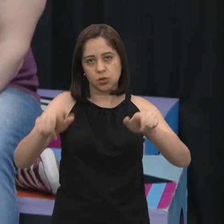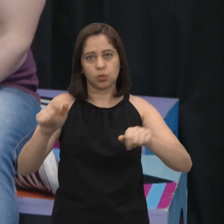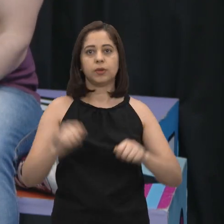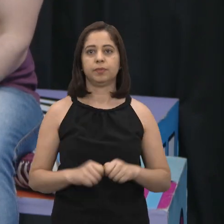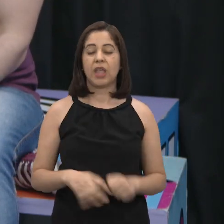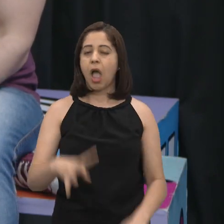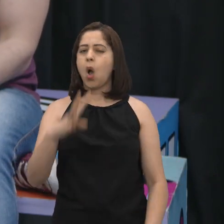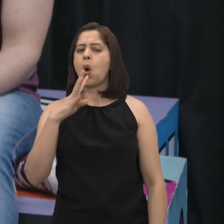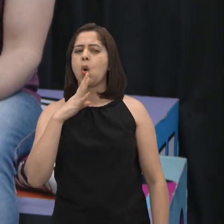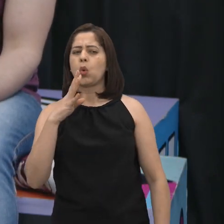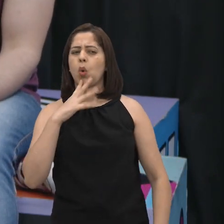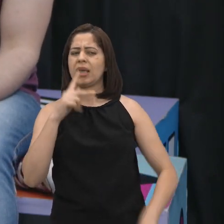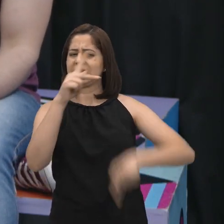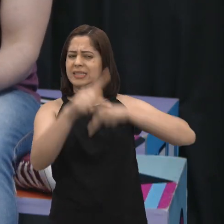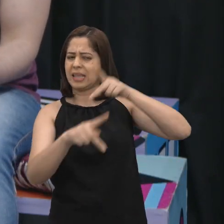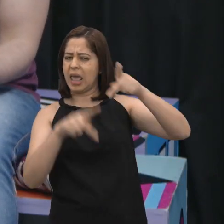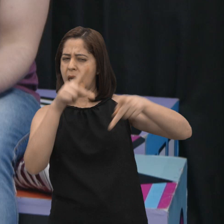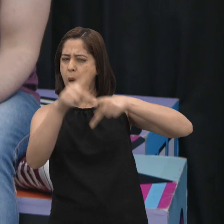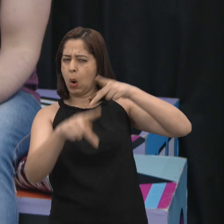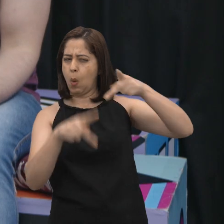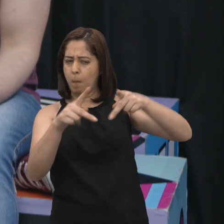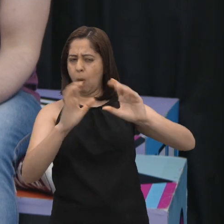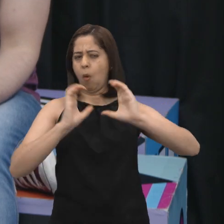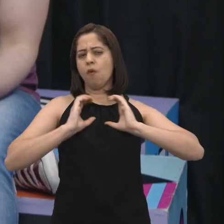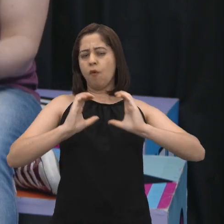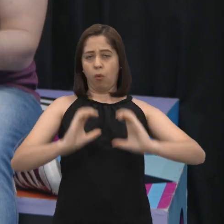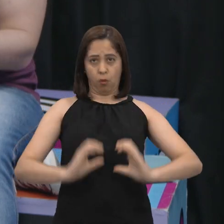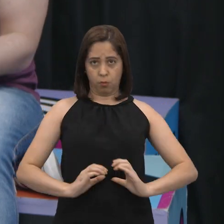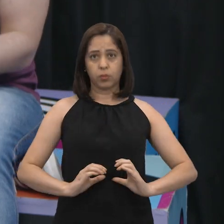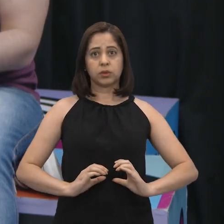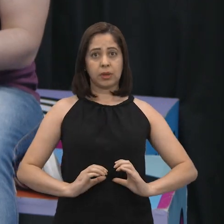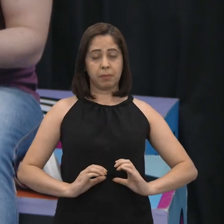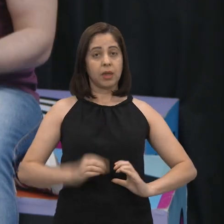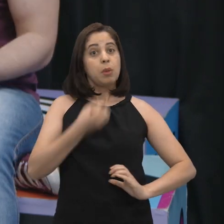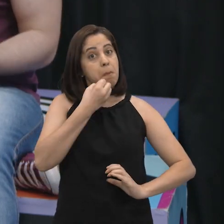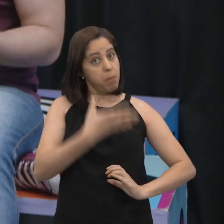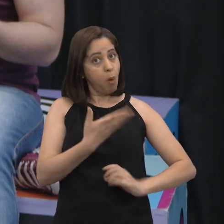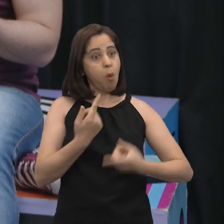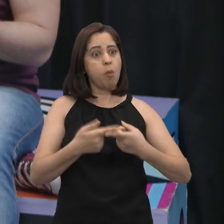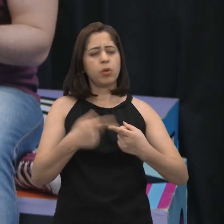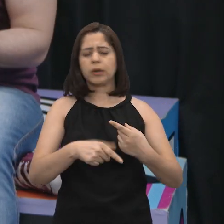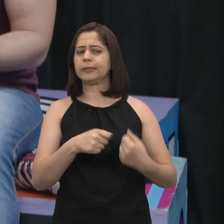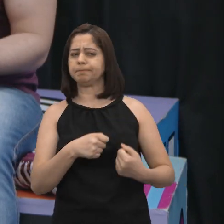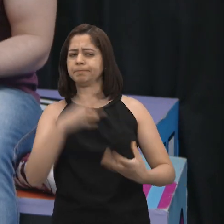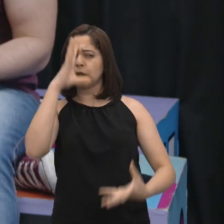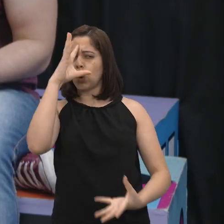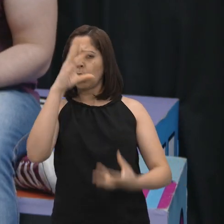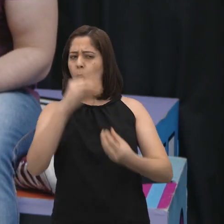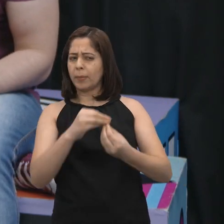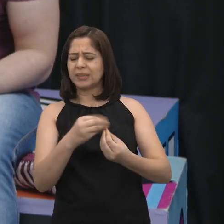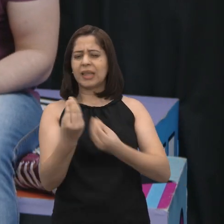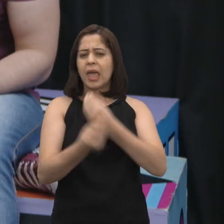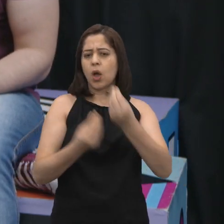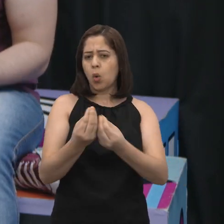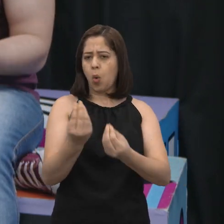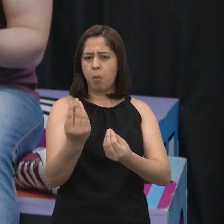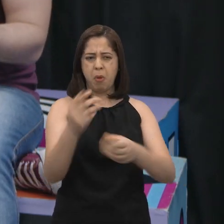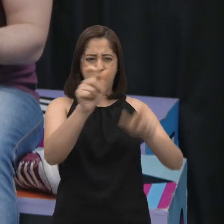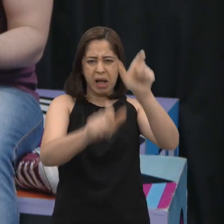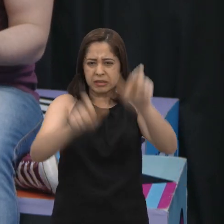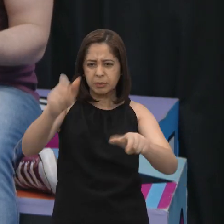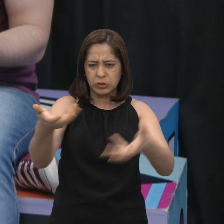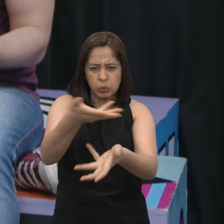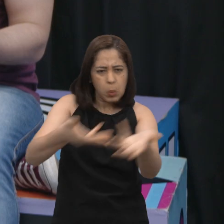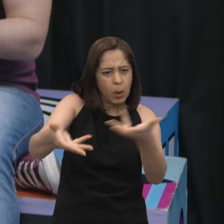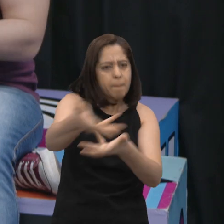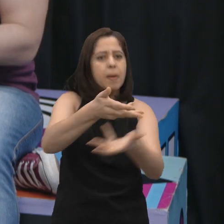acontece? Conhecer a população e seus comportamentos de uma forma mais aprofundada ajuda na compreensão das relações das pessoas com o espaço,